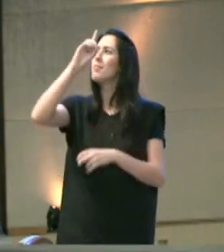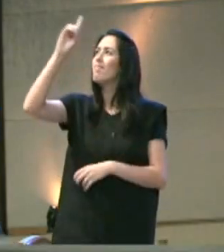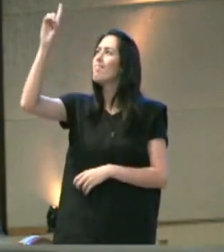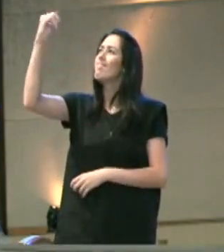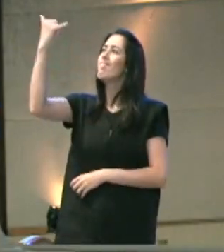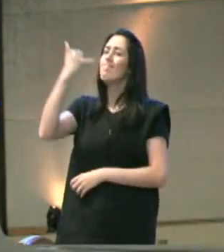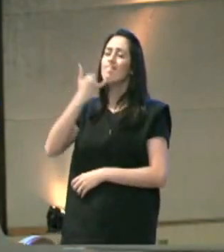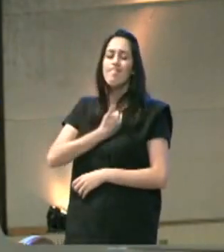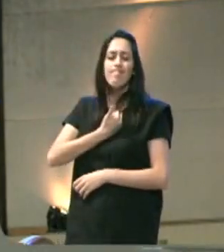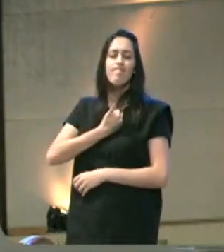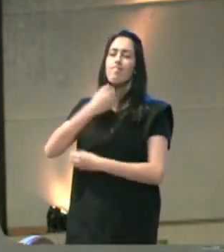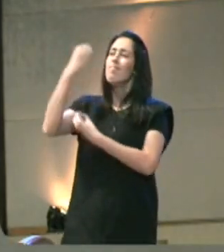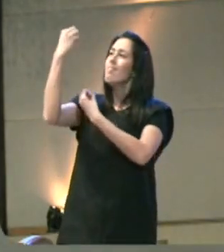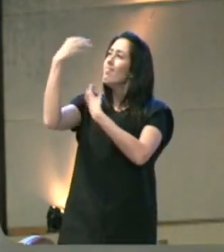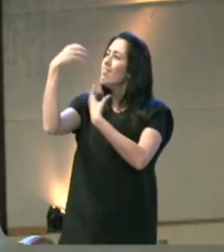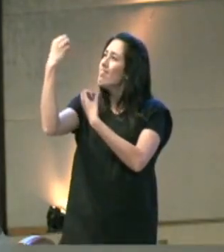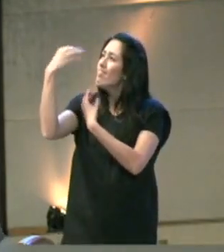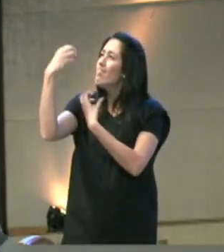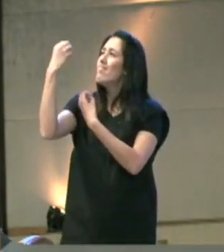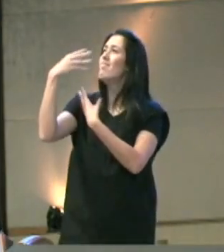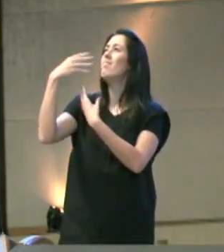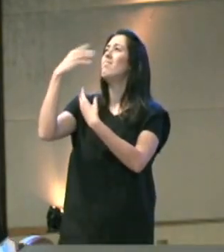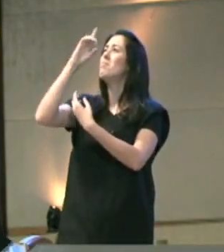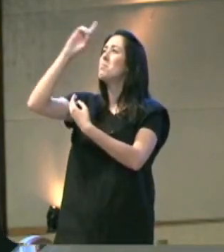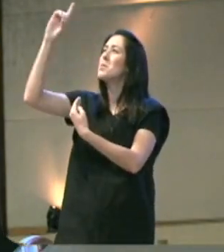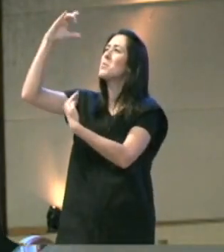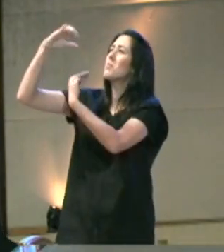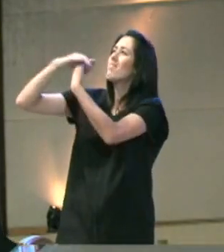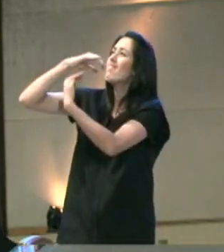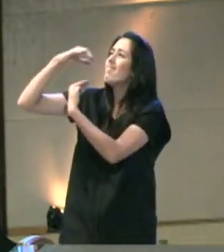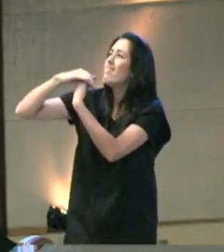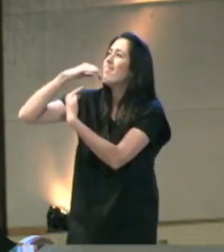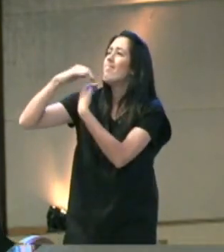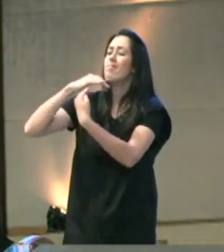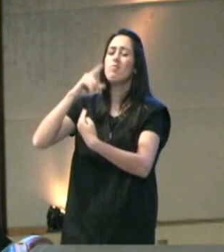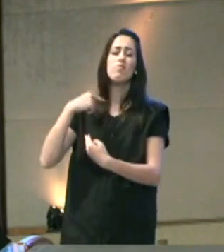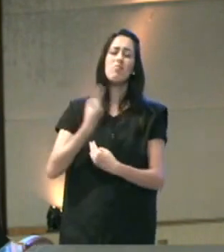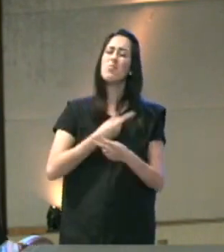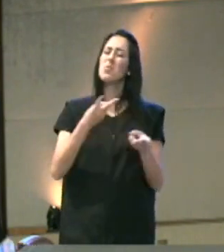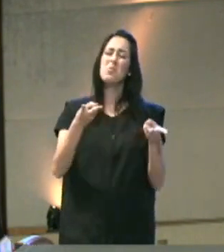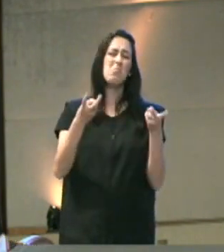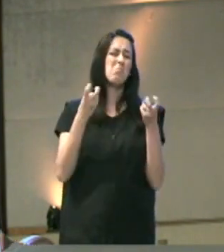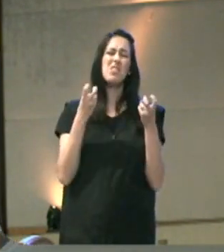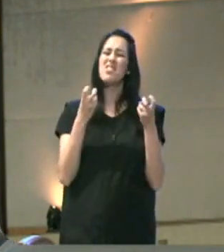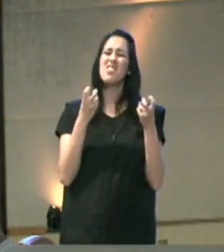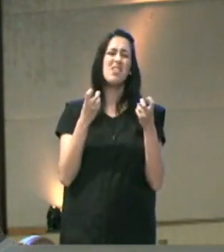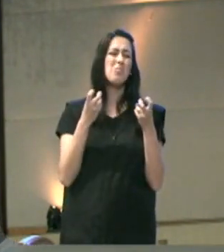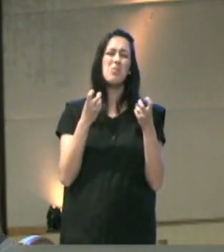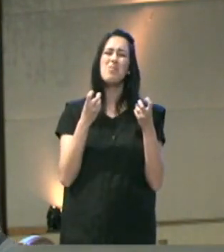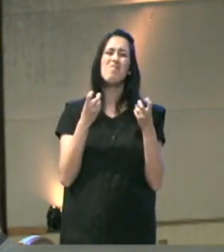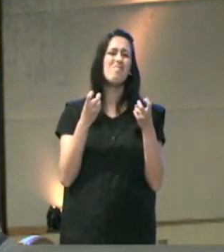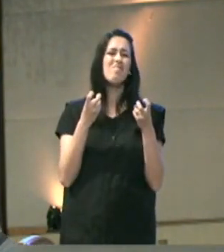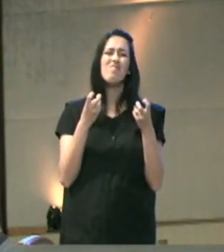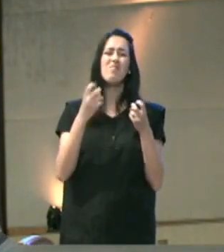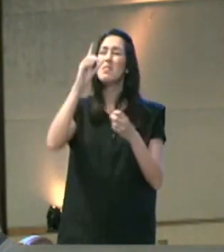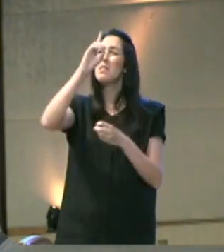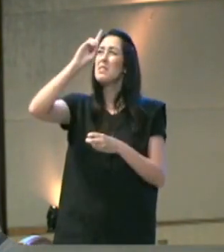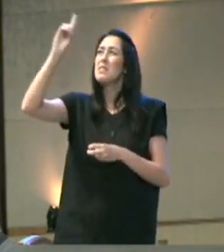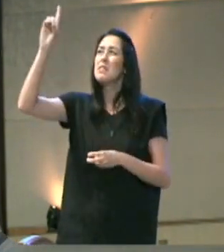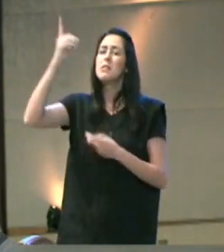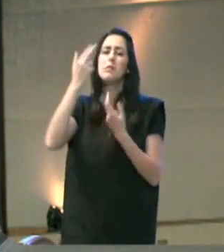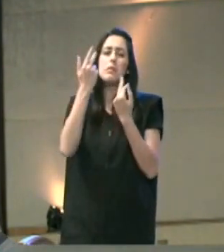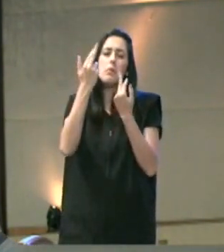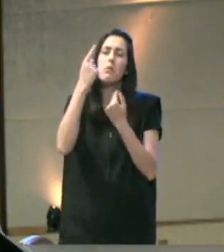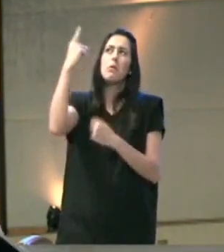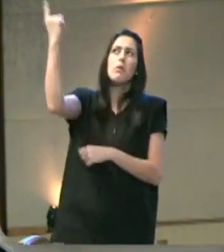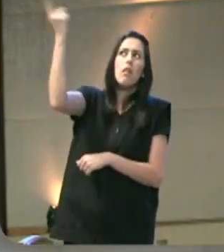não está sendo capaz de discernir os conselhos do Senhor. A gente não é capaz de discernir os alertas